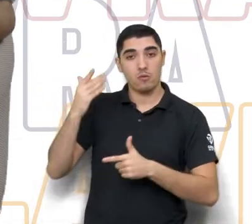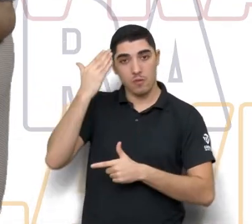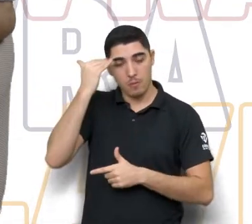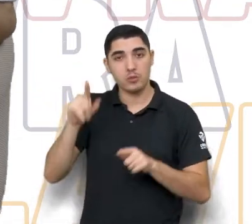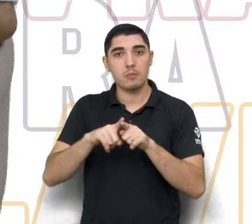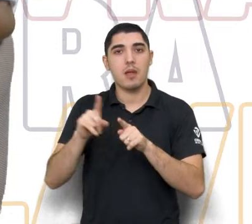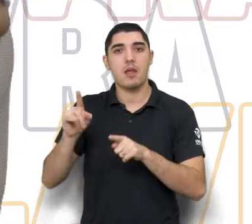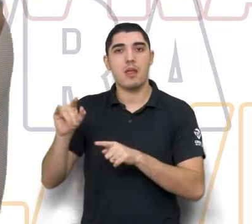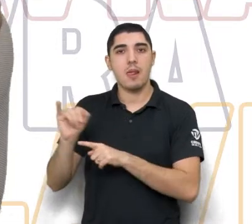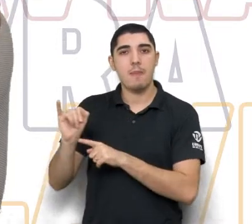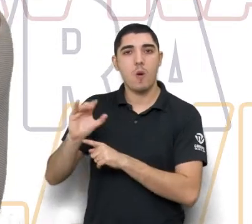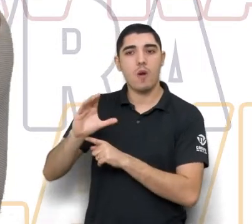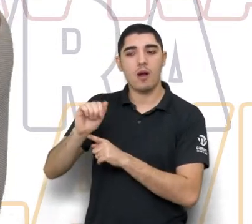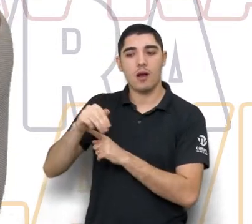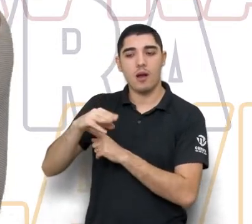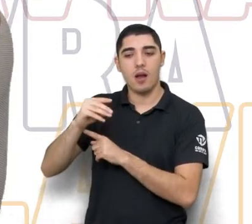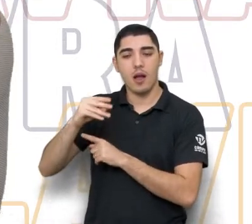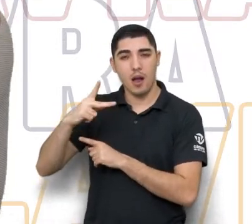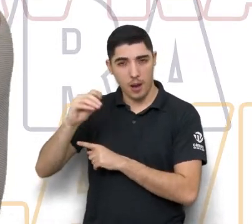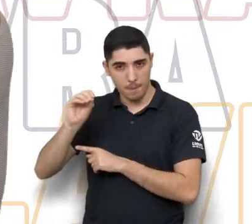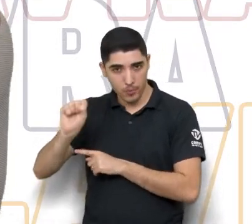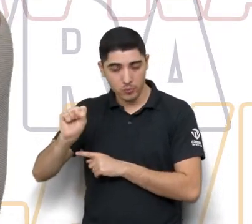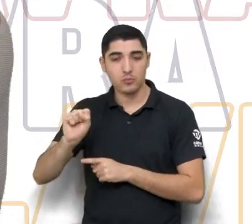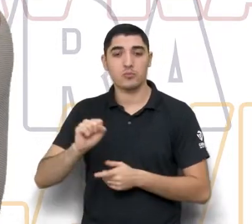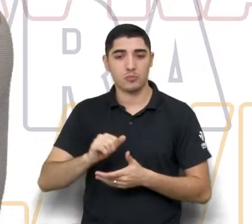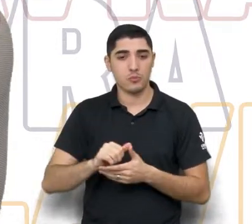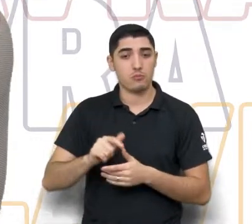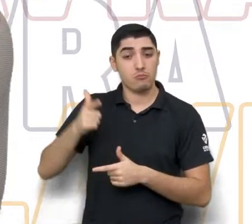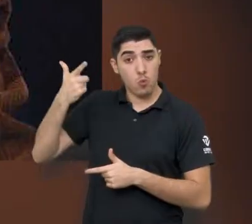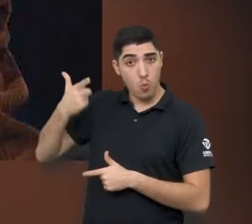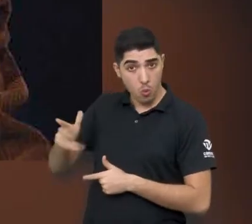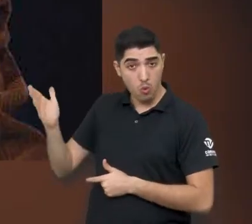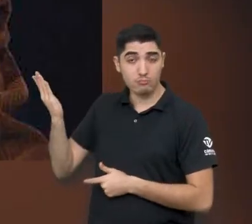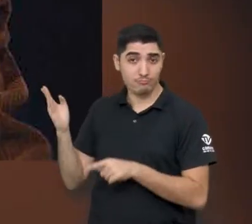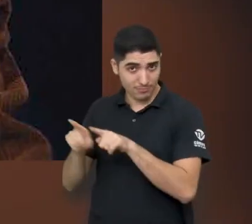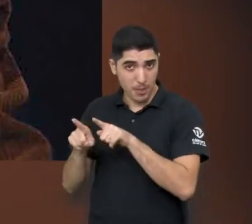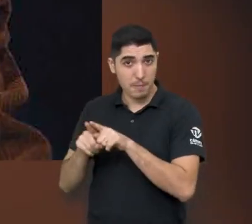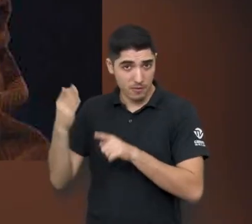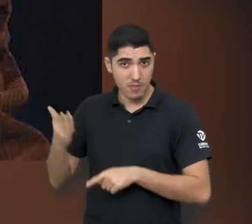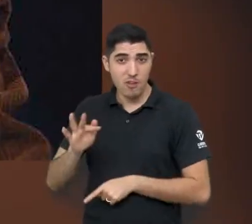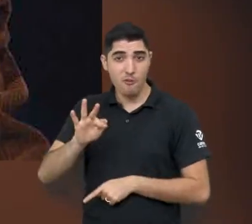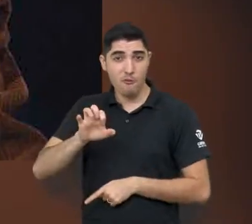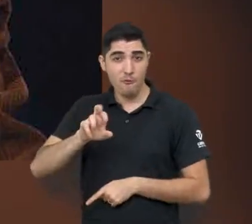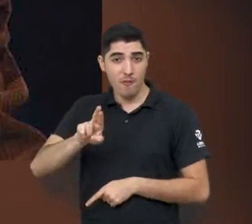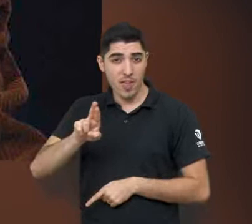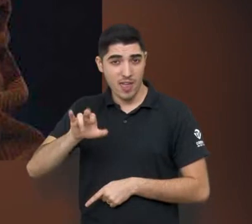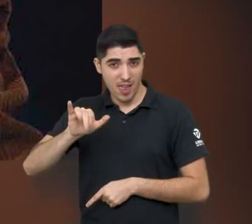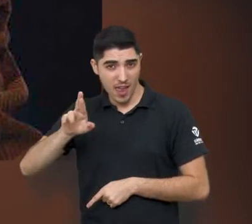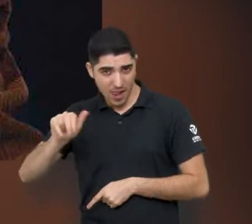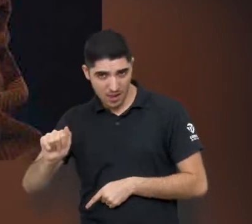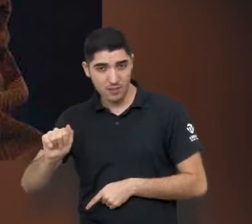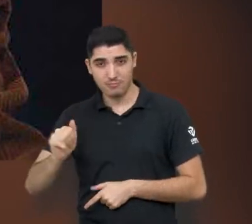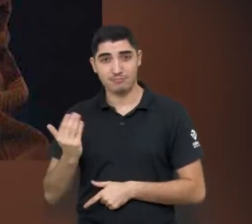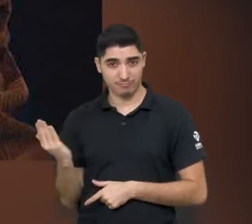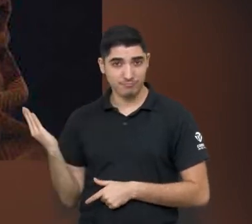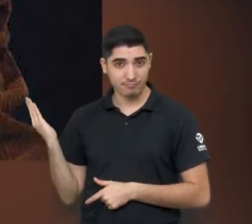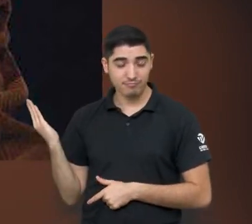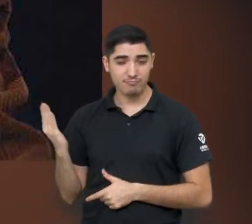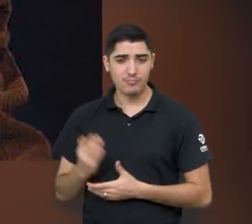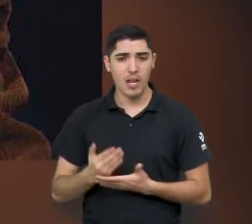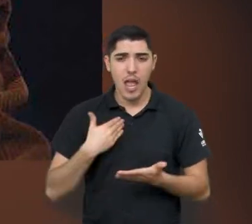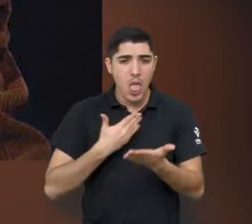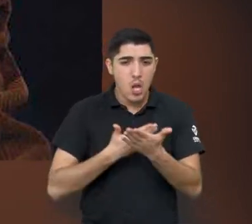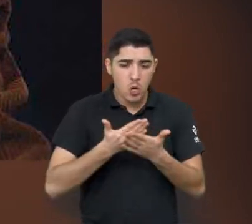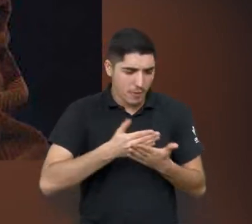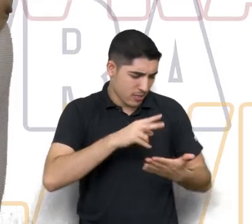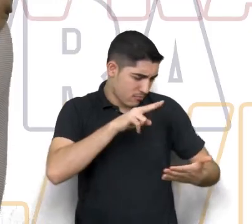irmãos Campos, Décio Pinhatari, Ferreira Goulart. Aí eu fui me envolvendo, né, na